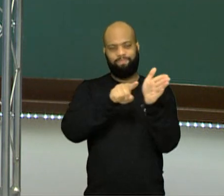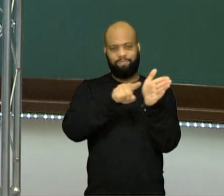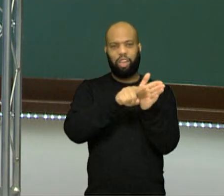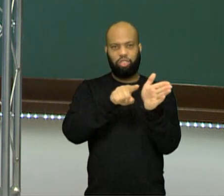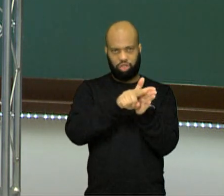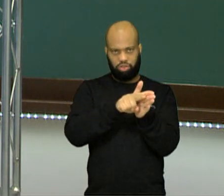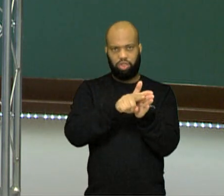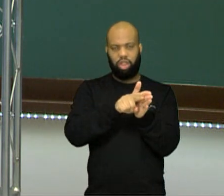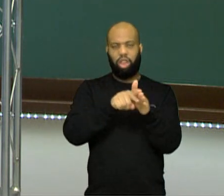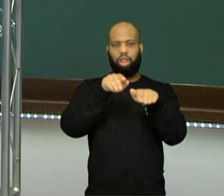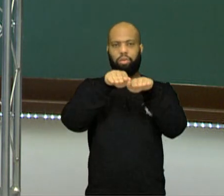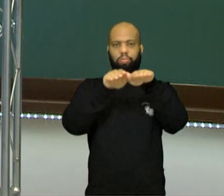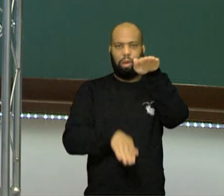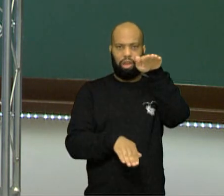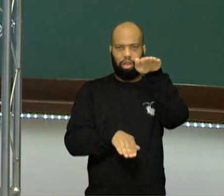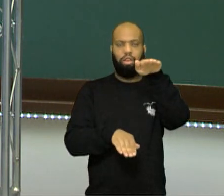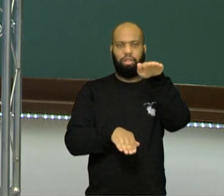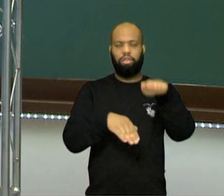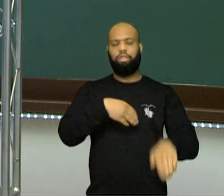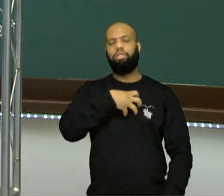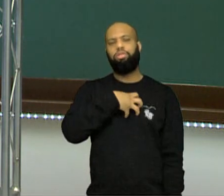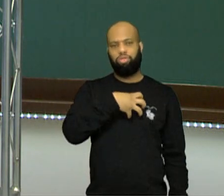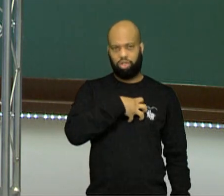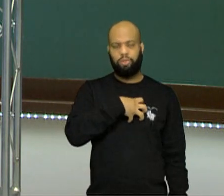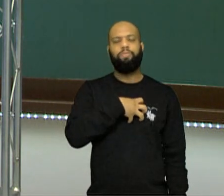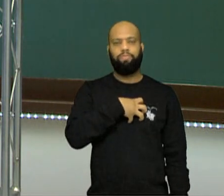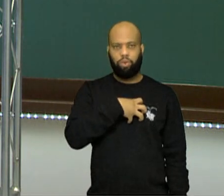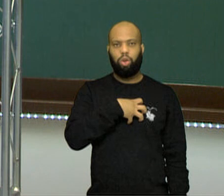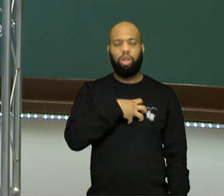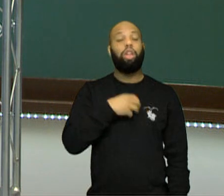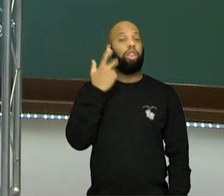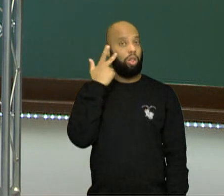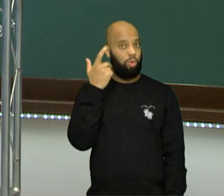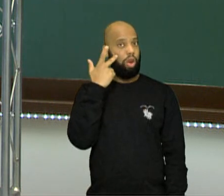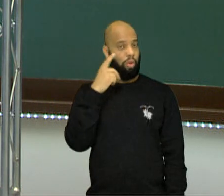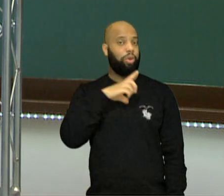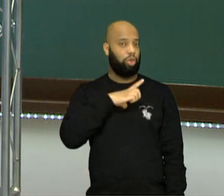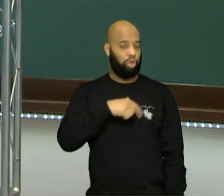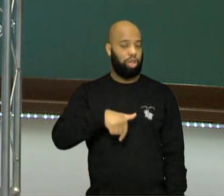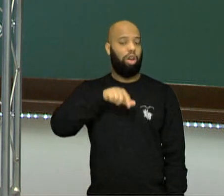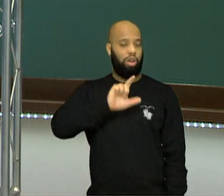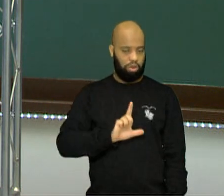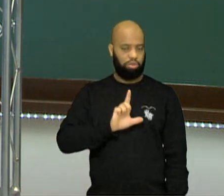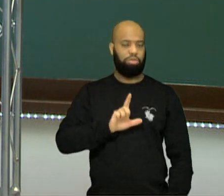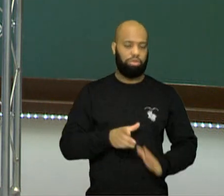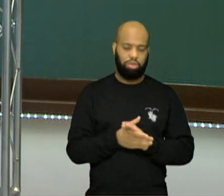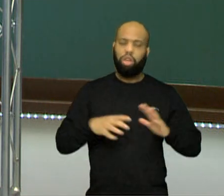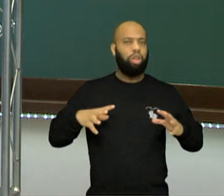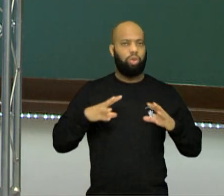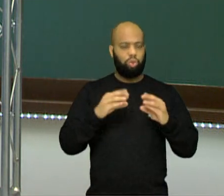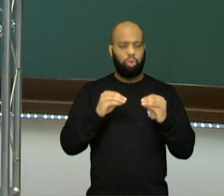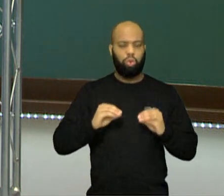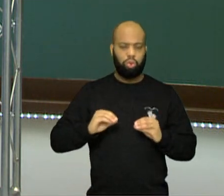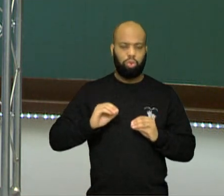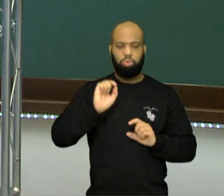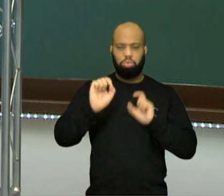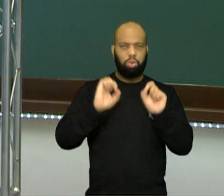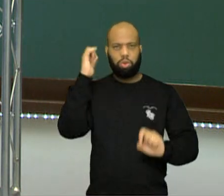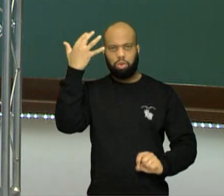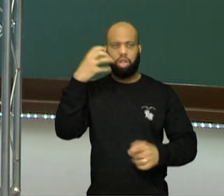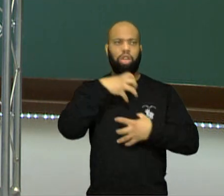um desequilíbrio nessa questão natural, nesse meio natural, né? Em tudo que ocorre de